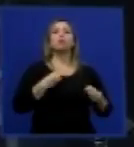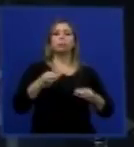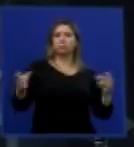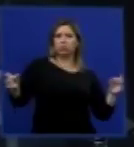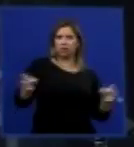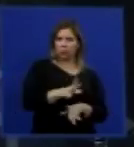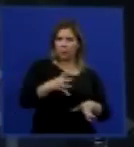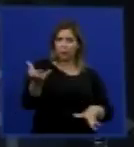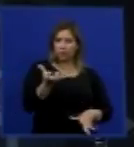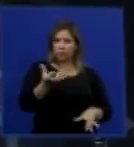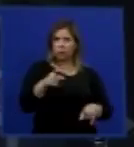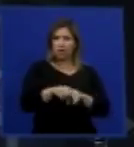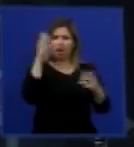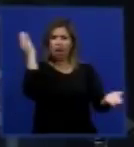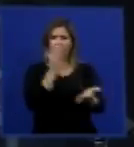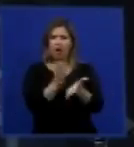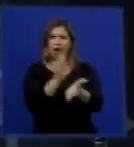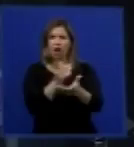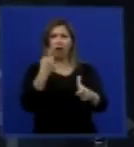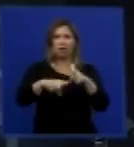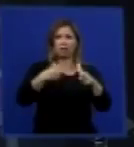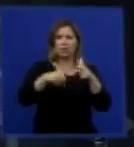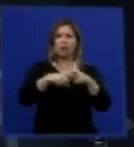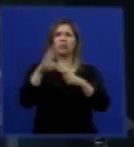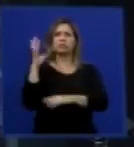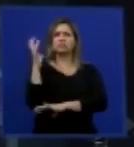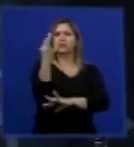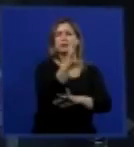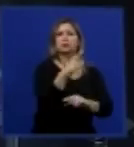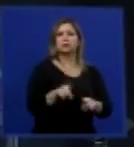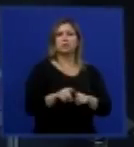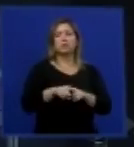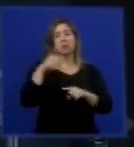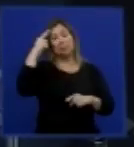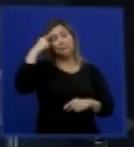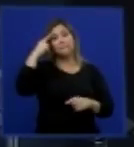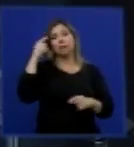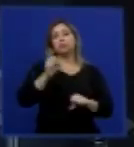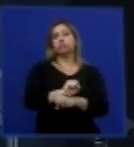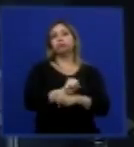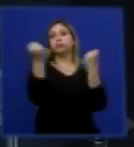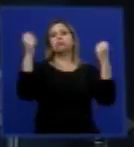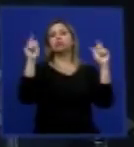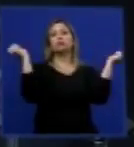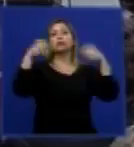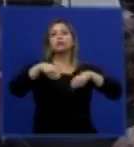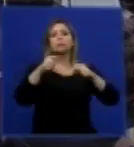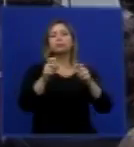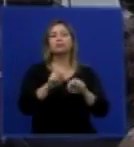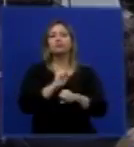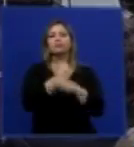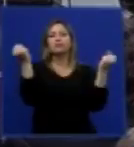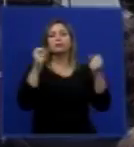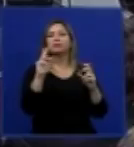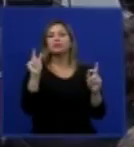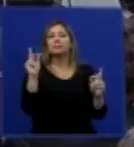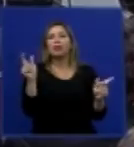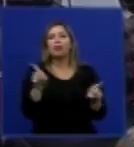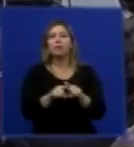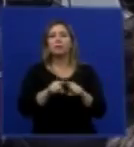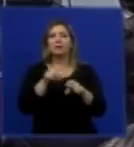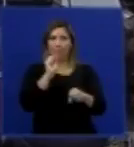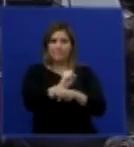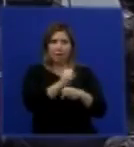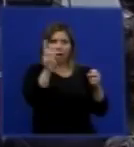a acabar com esses impactos no caso dos pneus me parece que é impossível porque nós não vamos deixar de andar de